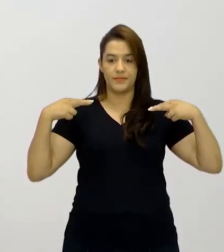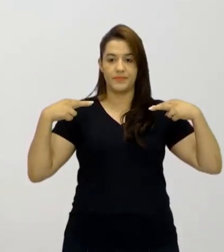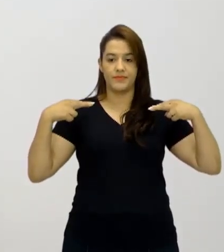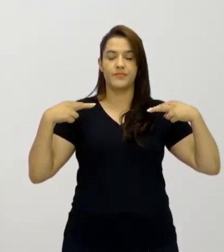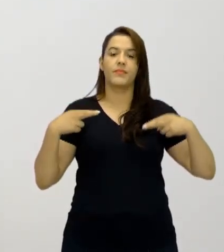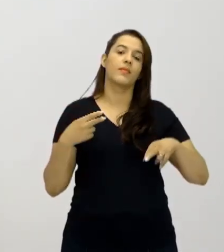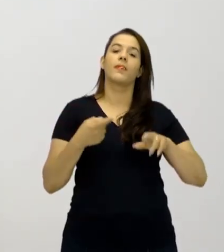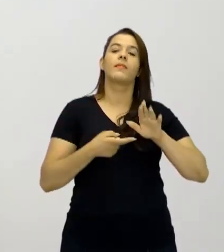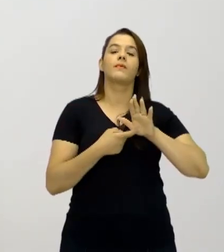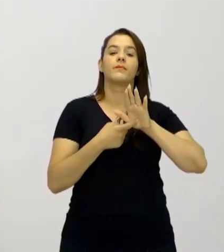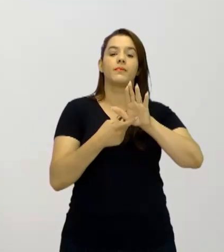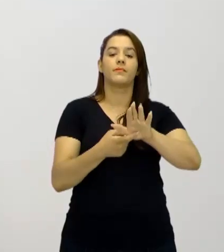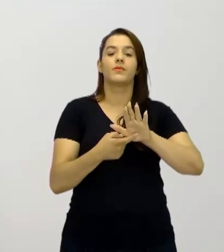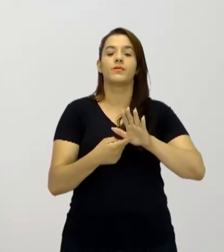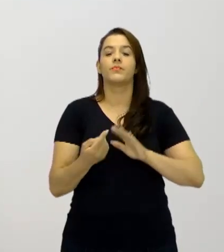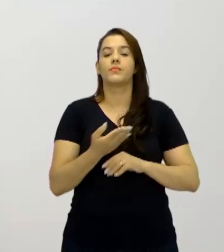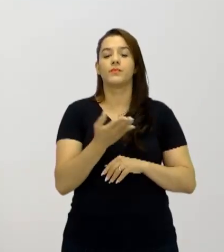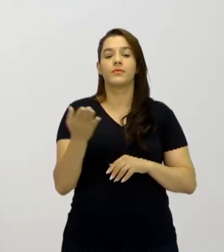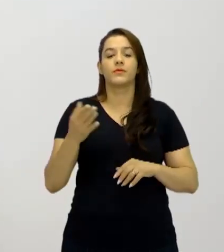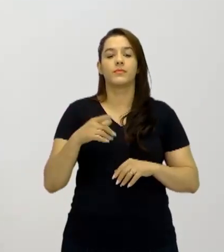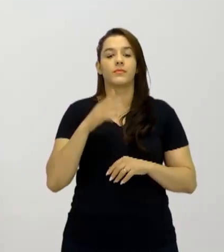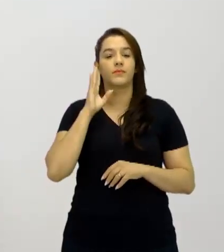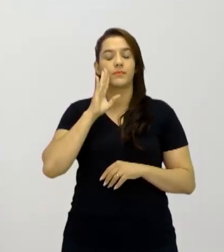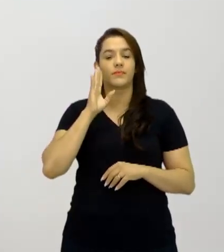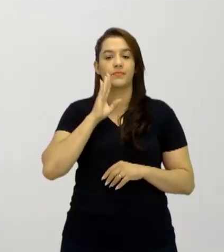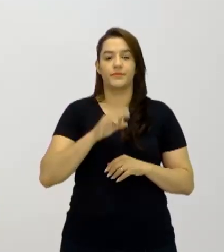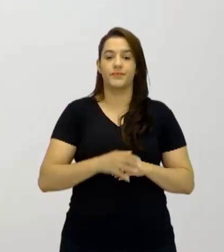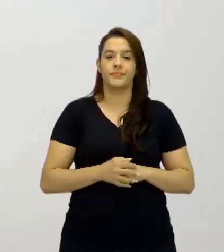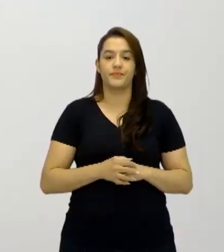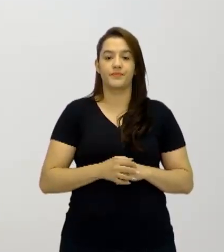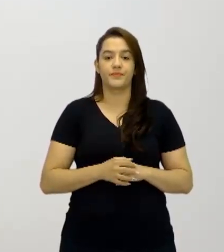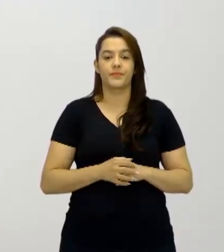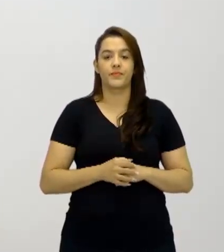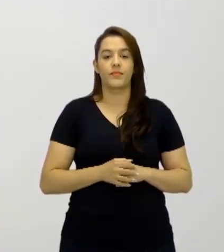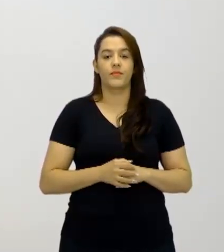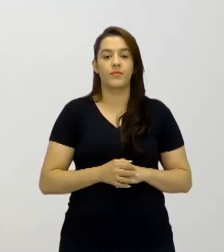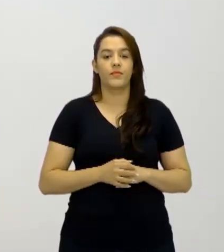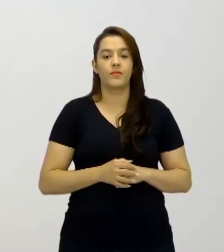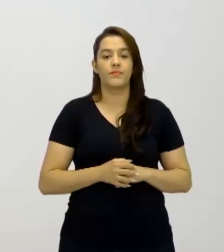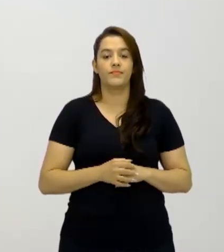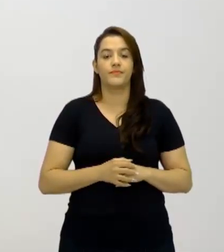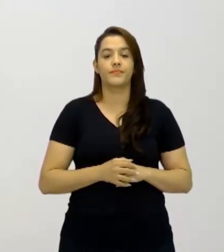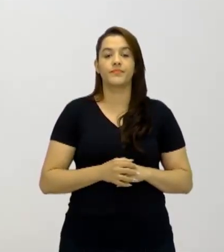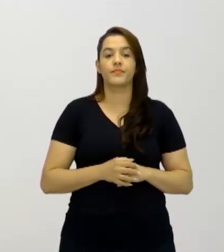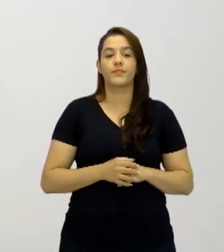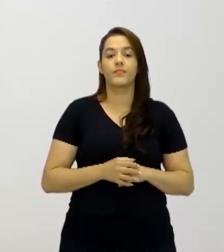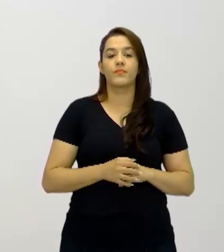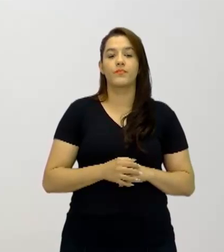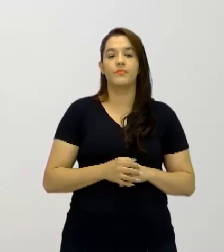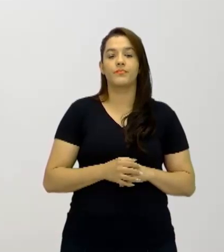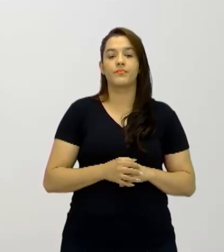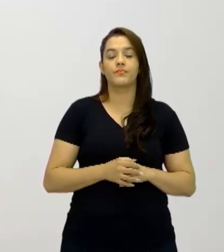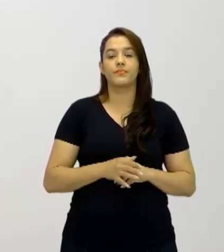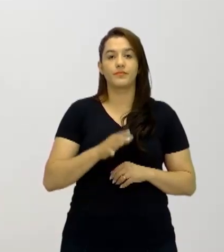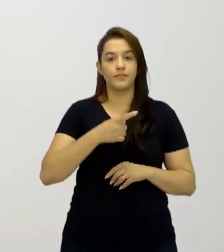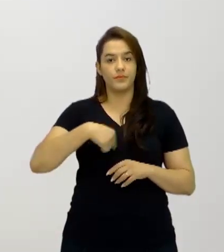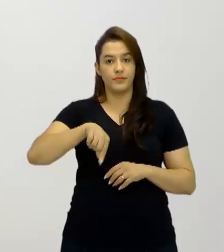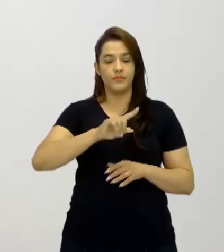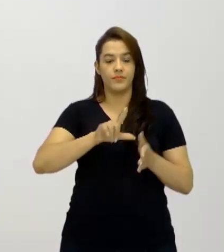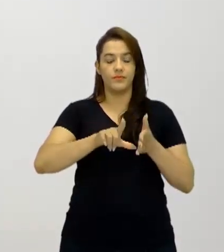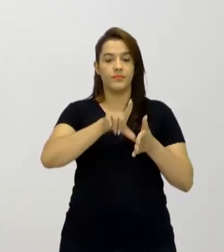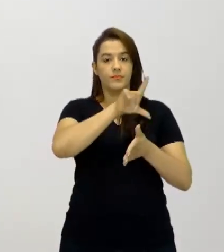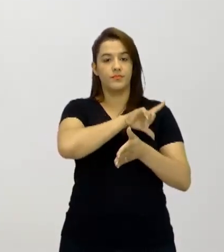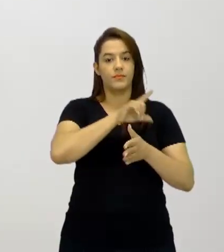para demonstrar uma coisa interessante para você. É preciso que a gente entenda primeiro o seguinte,